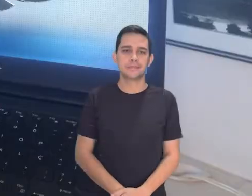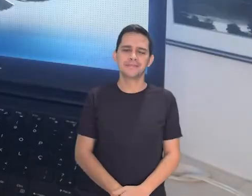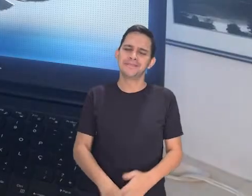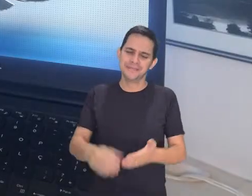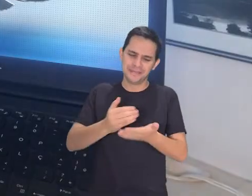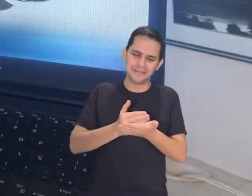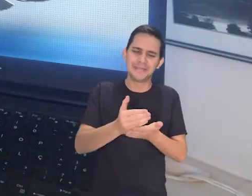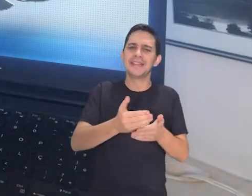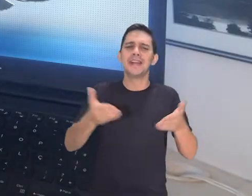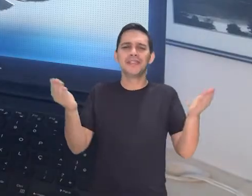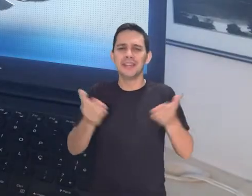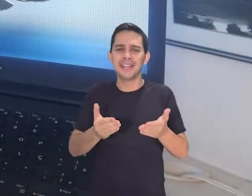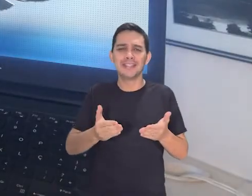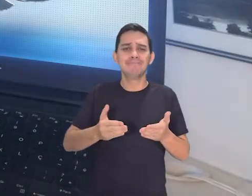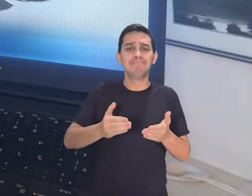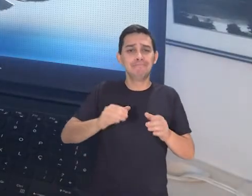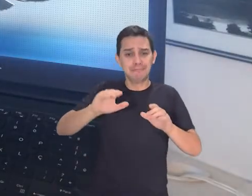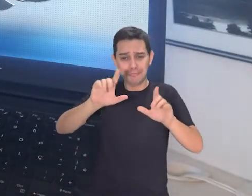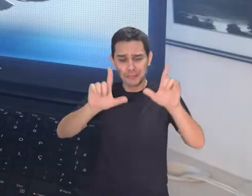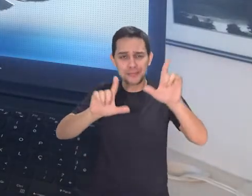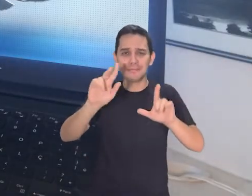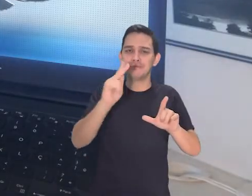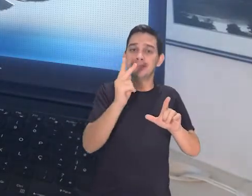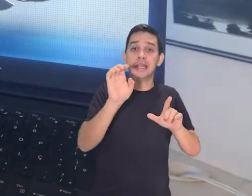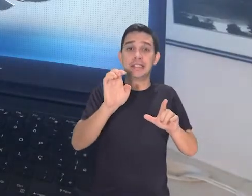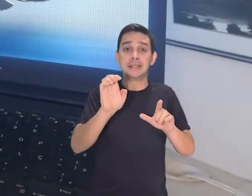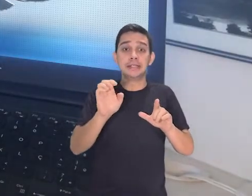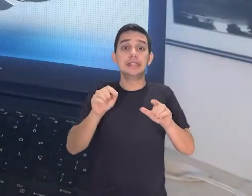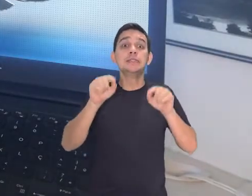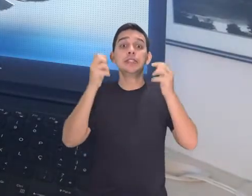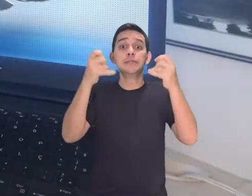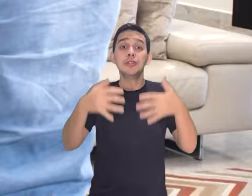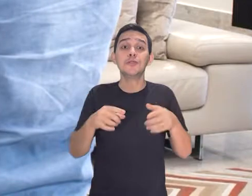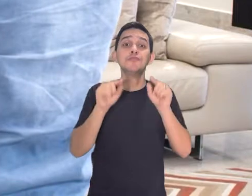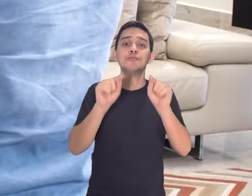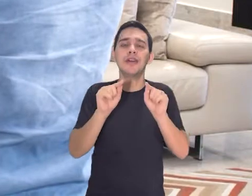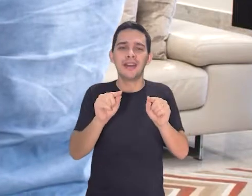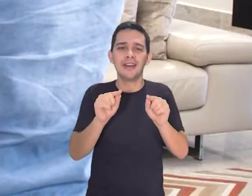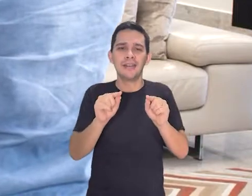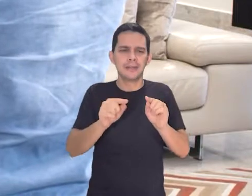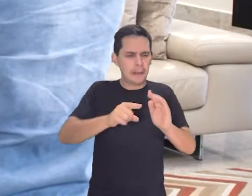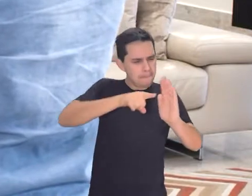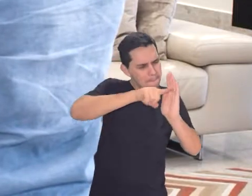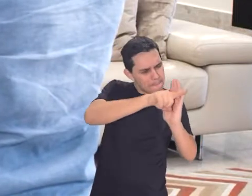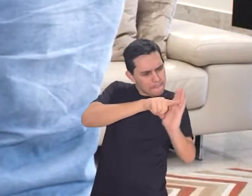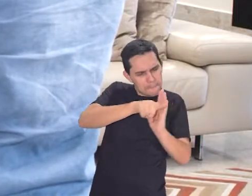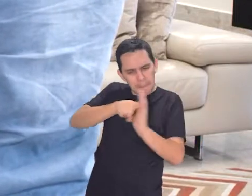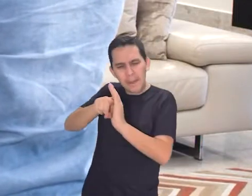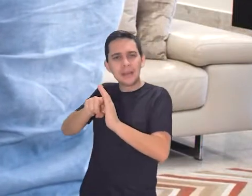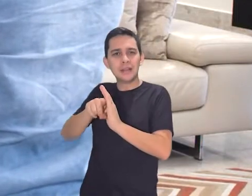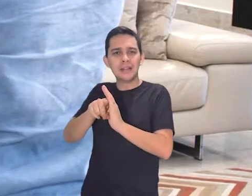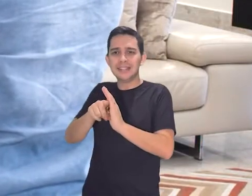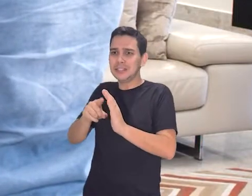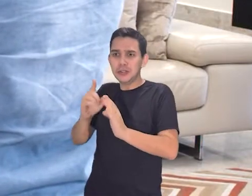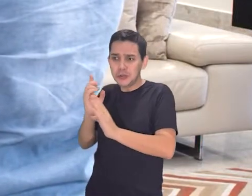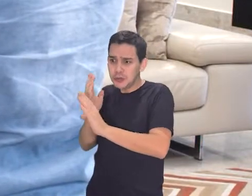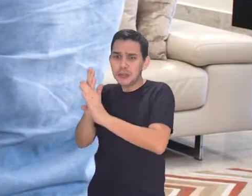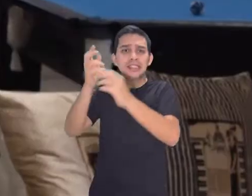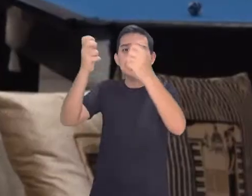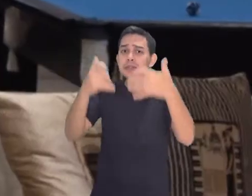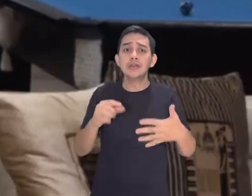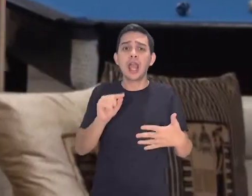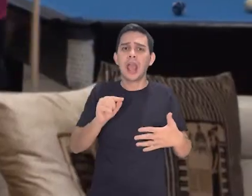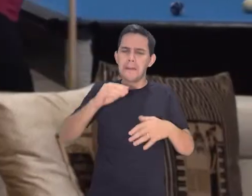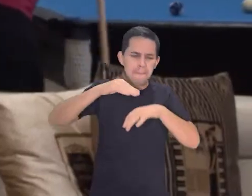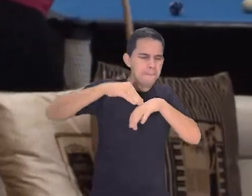Começa agora mais um programa Hora Extra e nesta edição você confere as seguintes notícias. Pesquisa aponta que mais de 80% dos